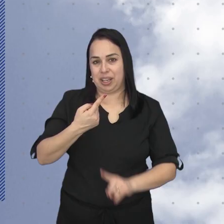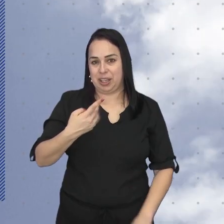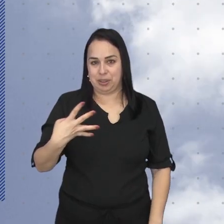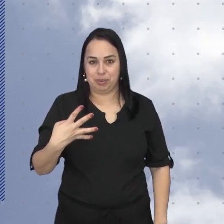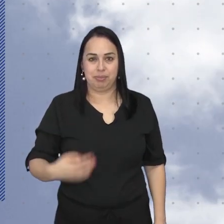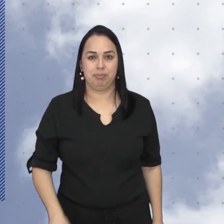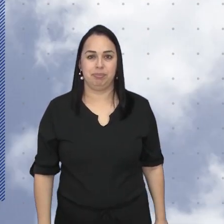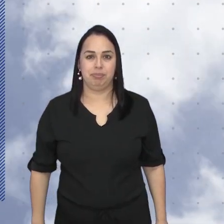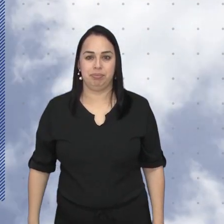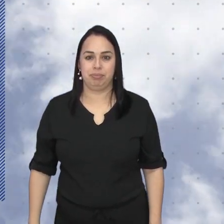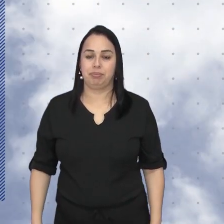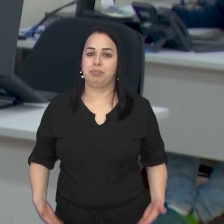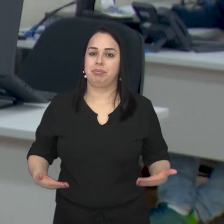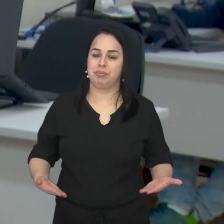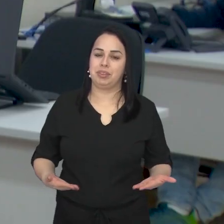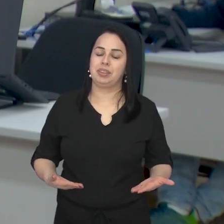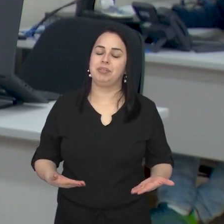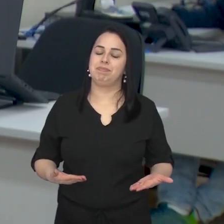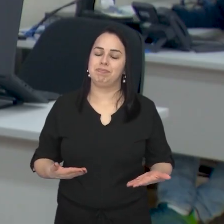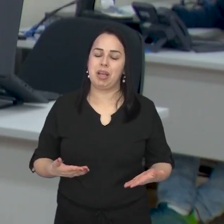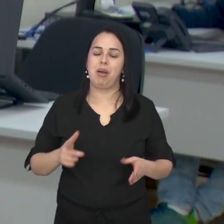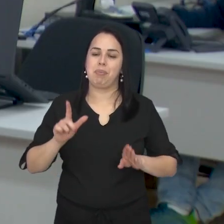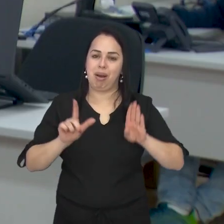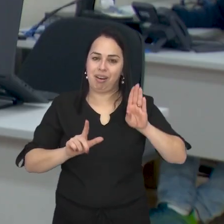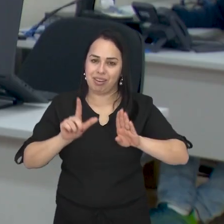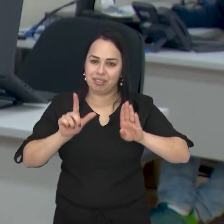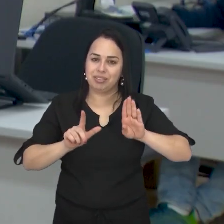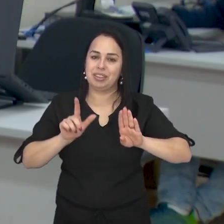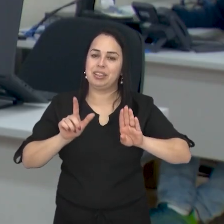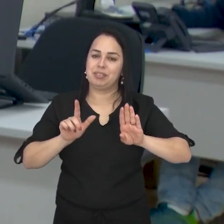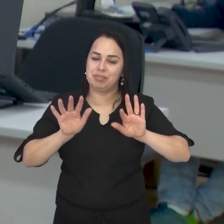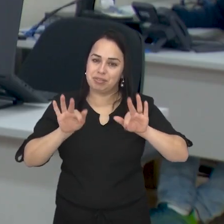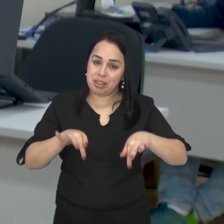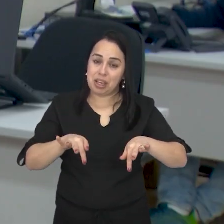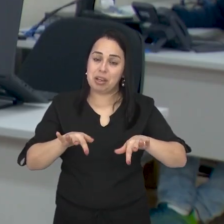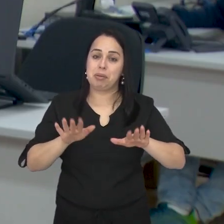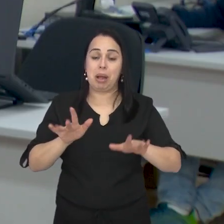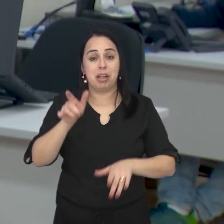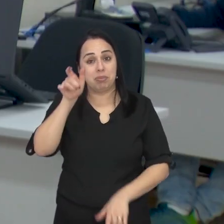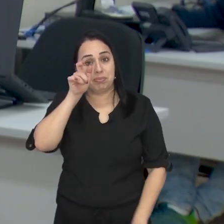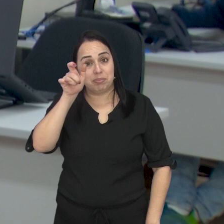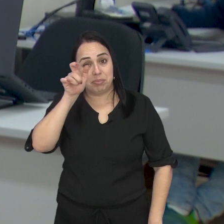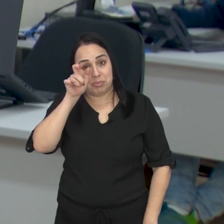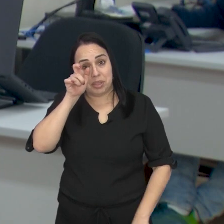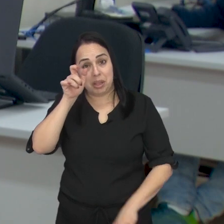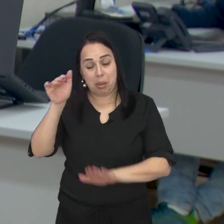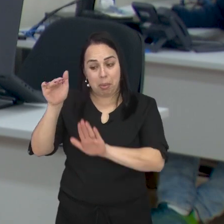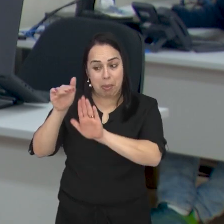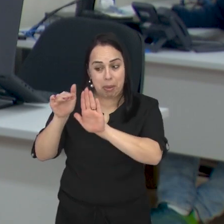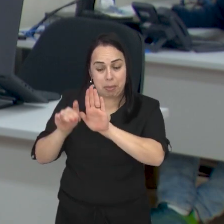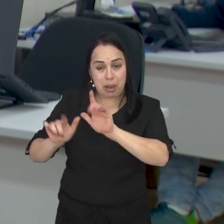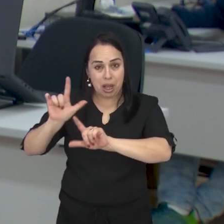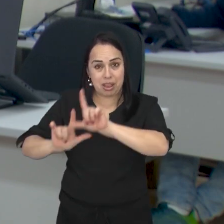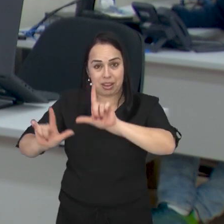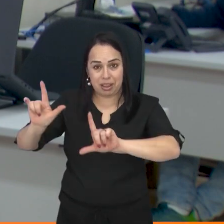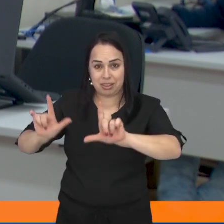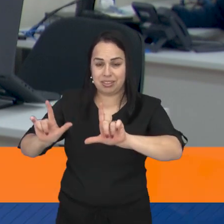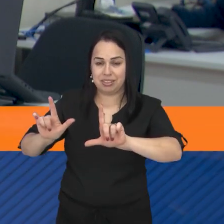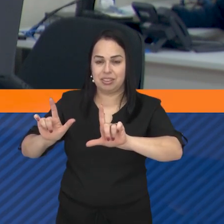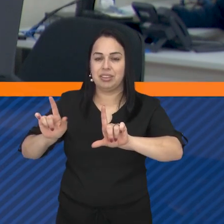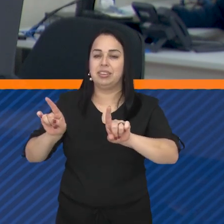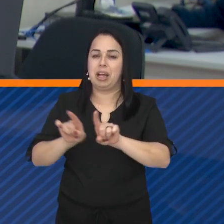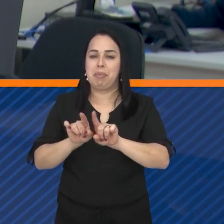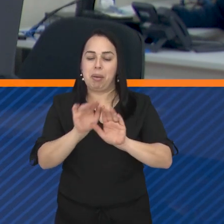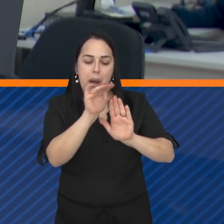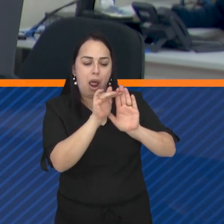mínima de 14. Bom, pessoal, é isso. Esse foi o boletim desta terça. Continue ligado na nossa programação e, claro,